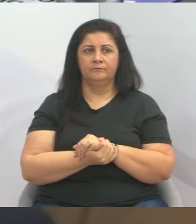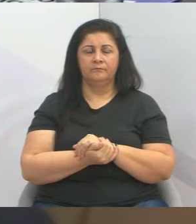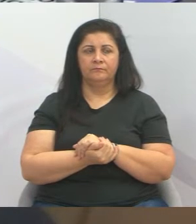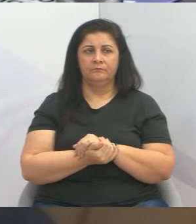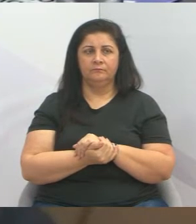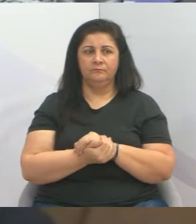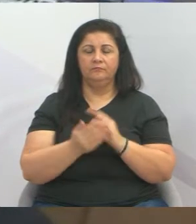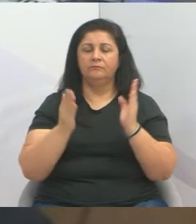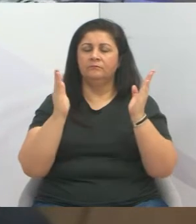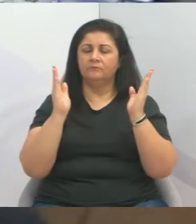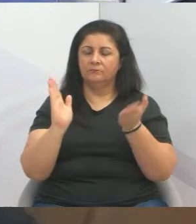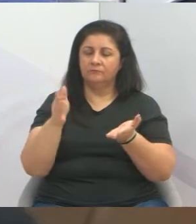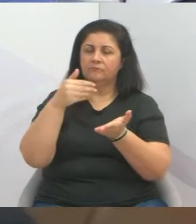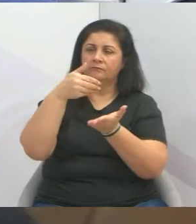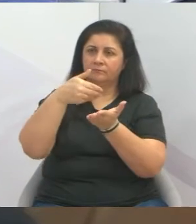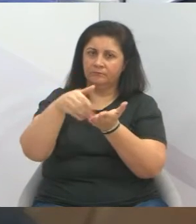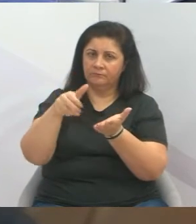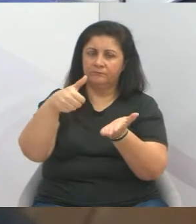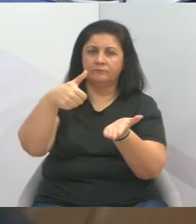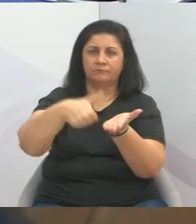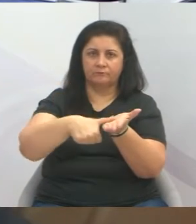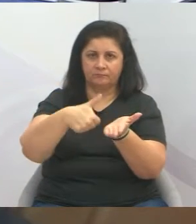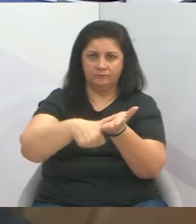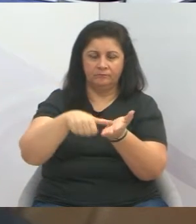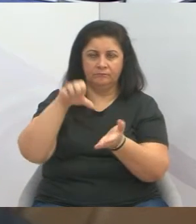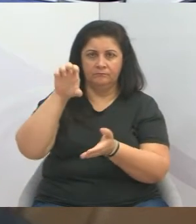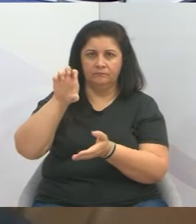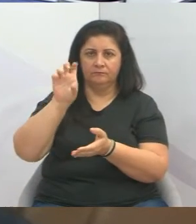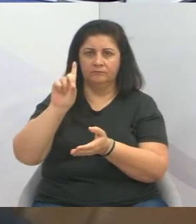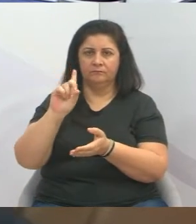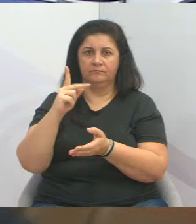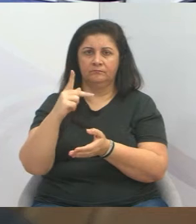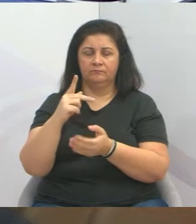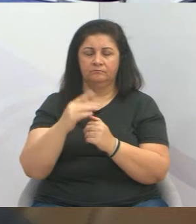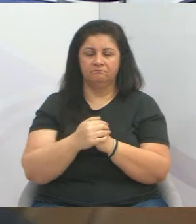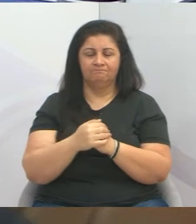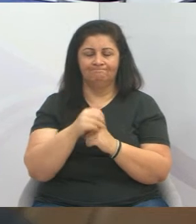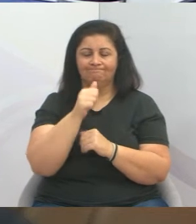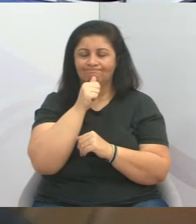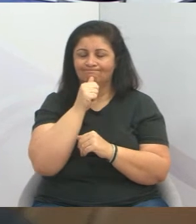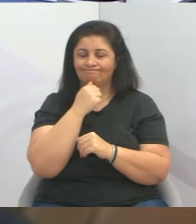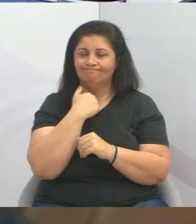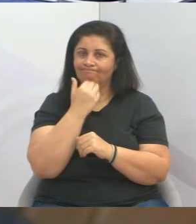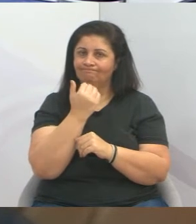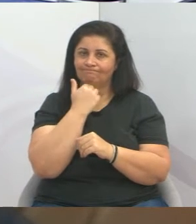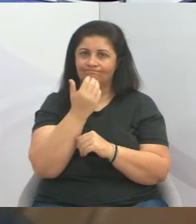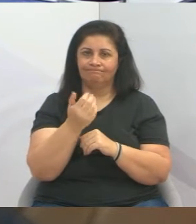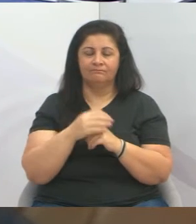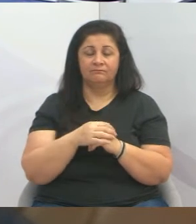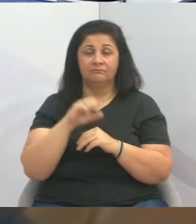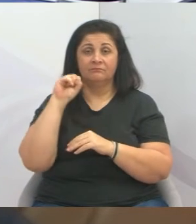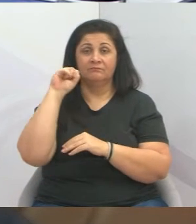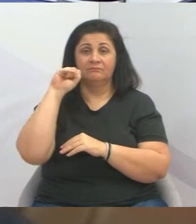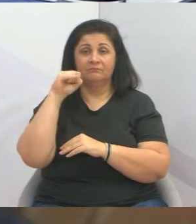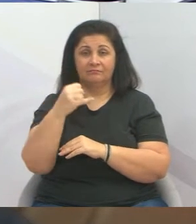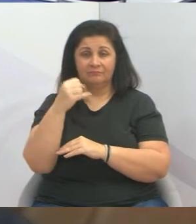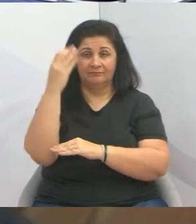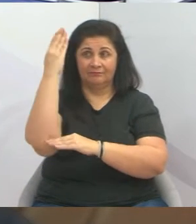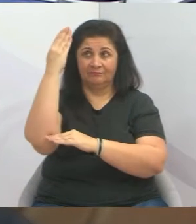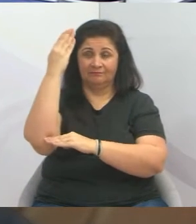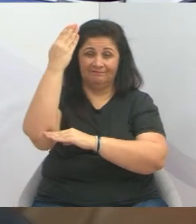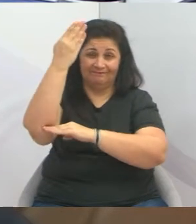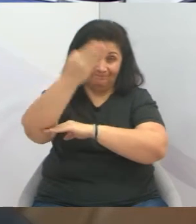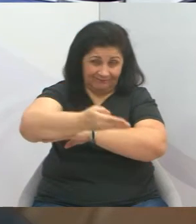nós já mandamos varas documento para ir depois Bandeirantes até agora não foram lá se este poste acabar